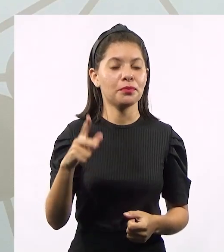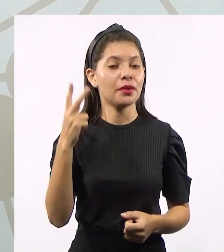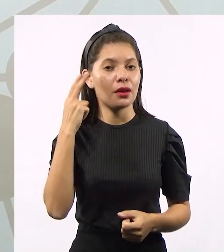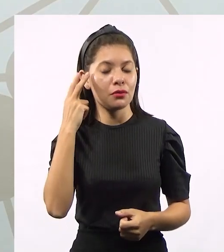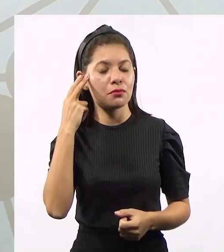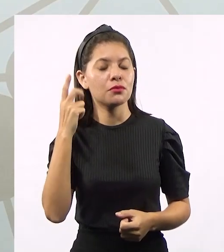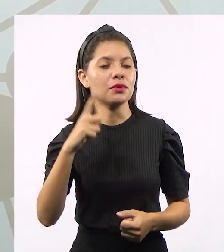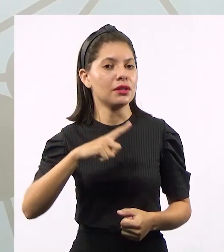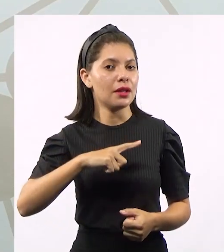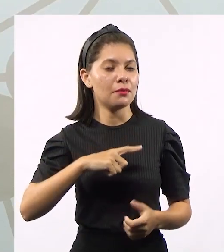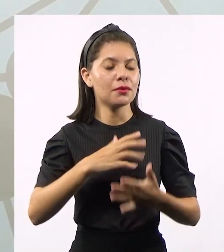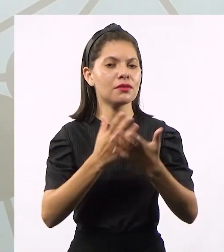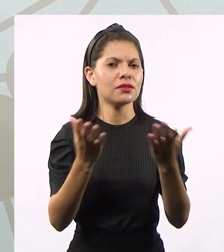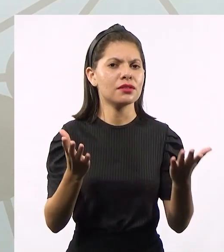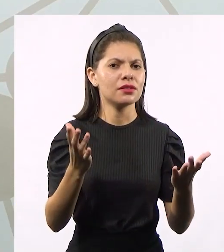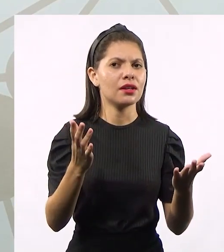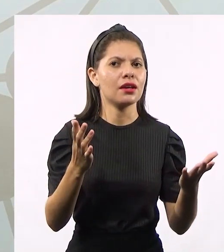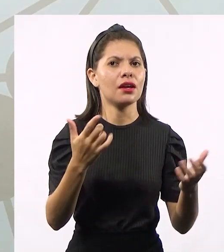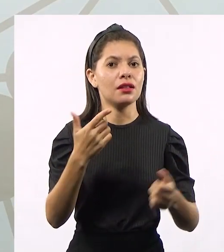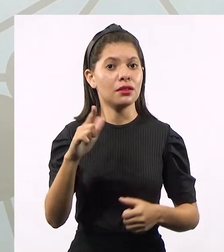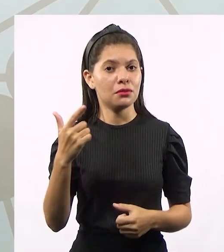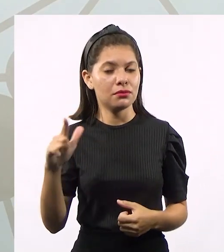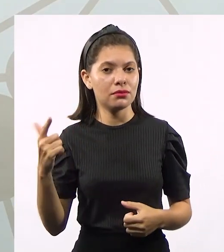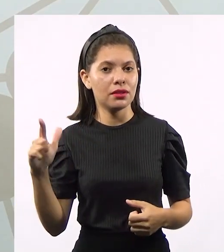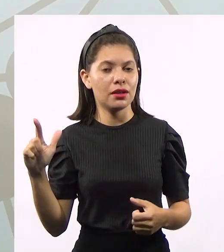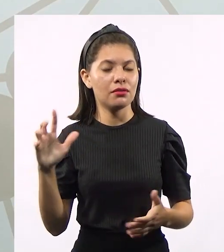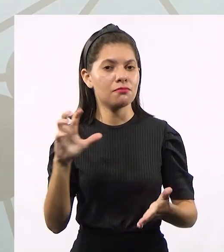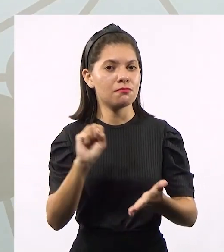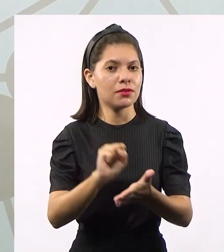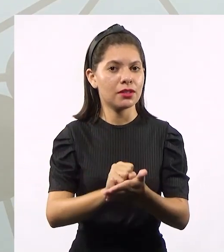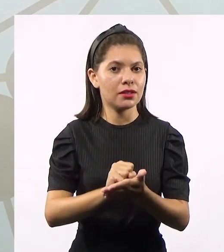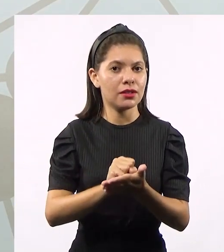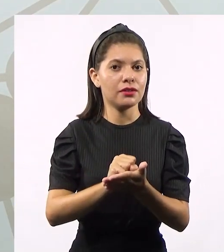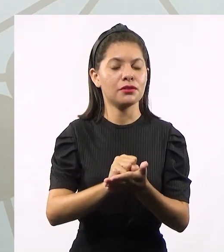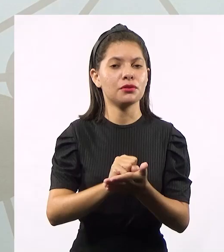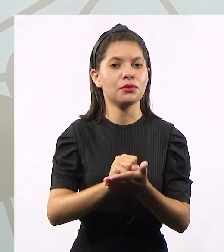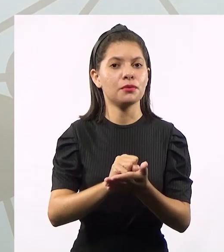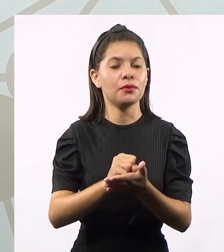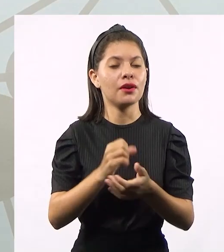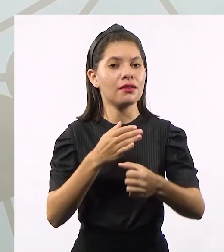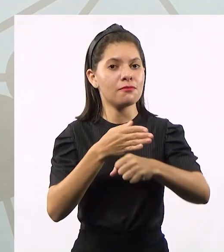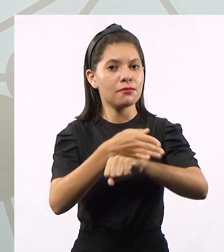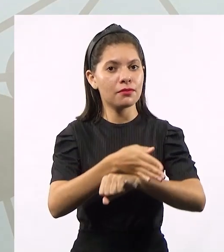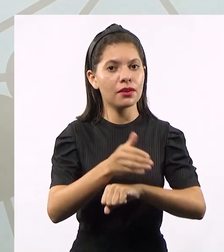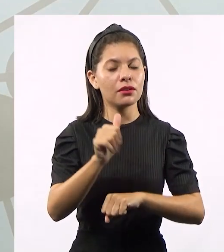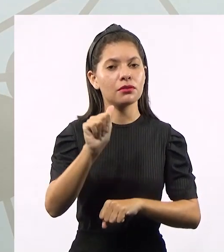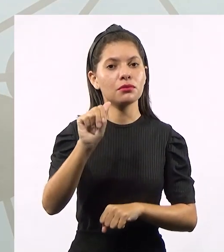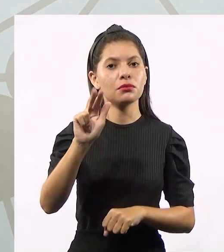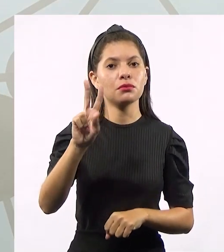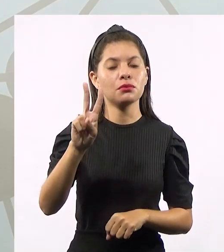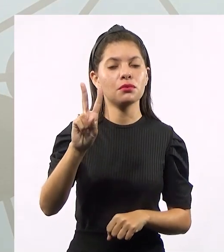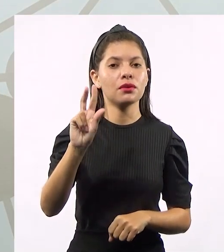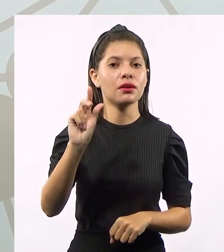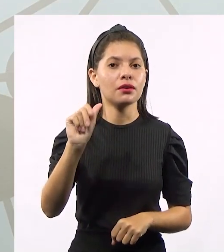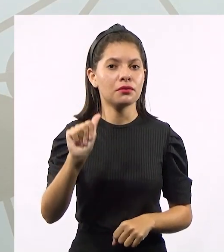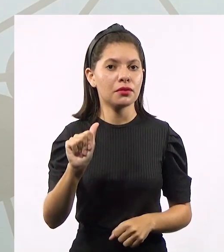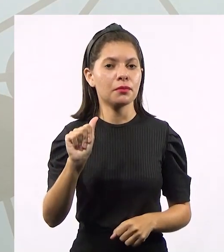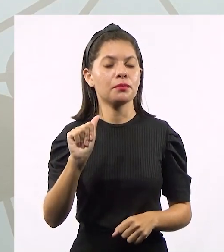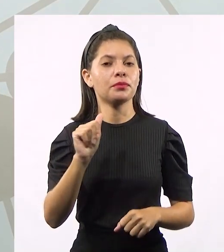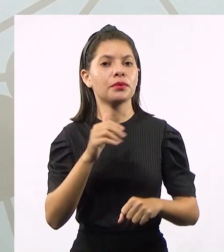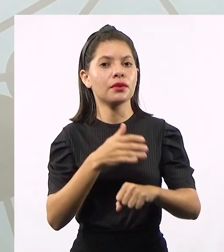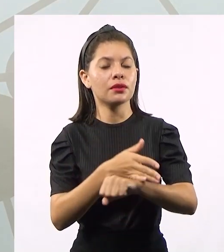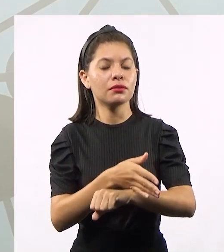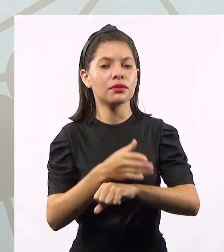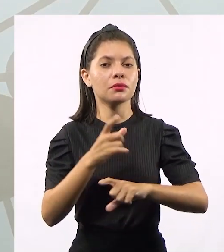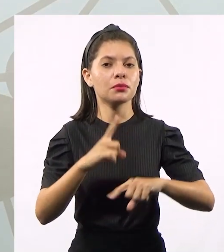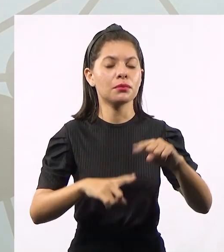tenha nenhum cadastro, você vai no AVA, acessa lá o material para poder fazer o seu cadastro e aí